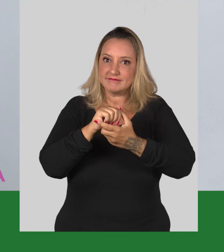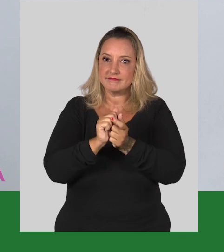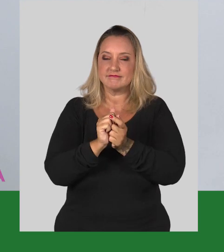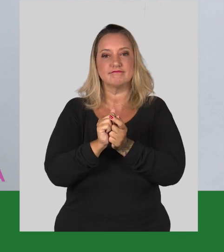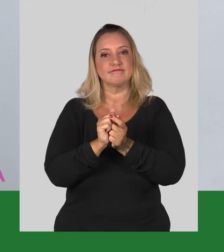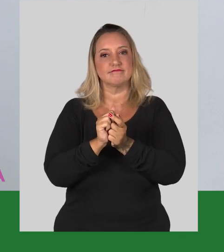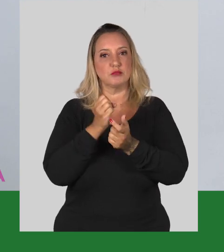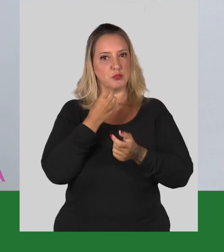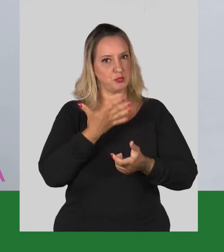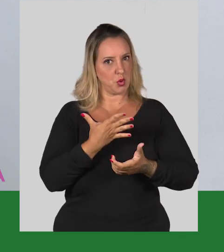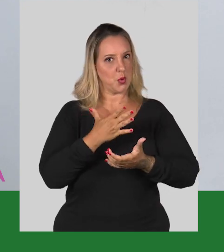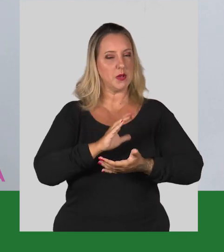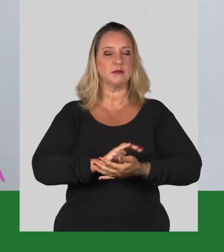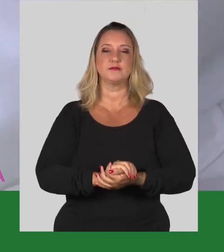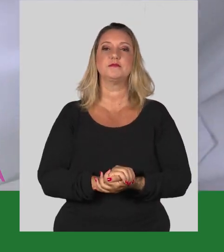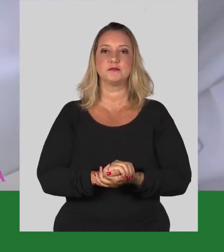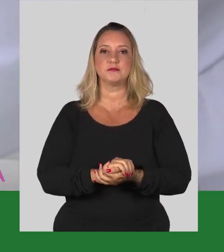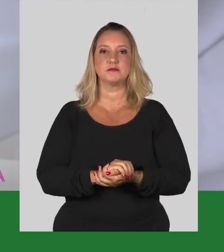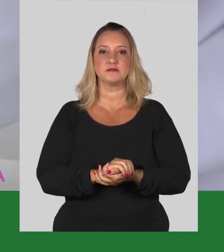das mãos.